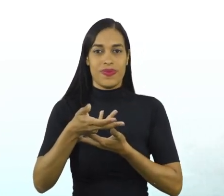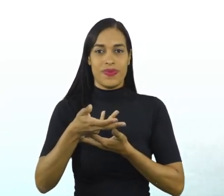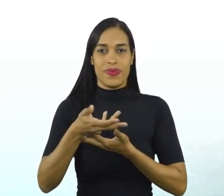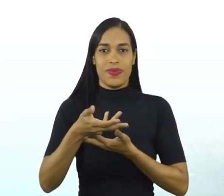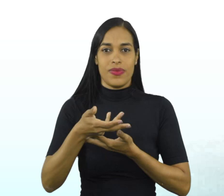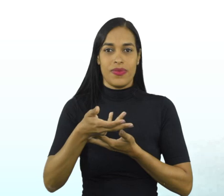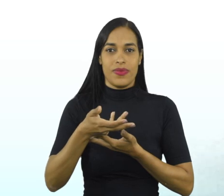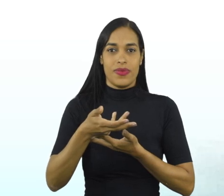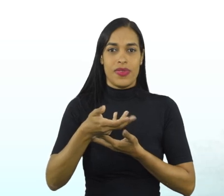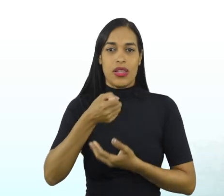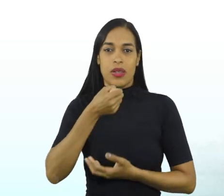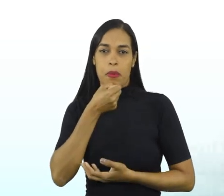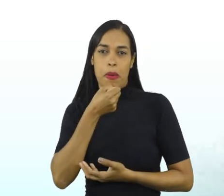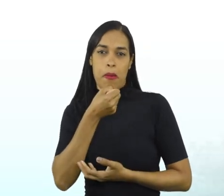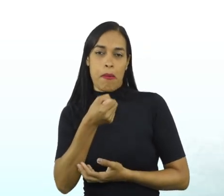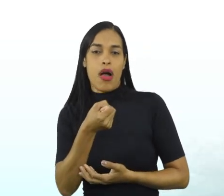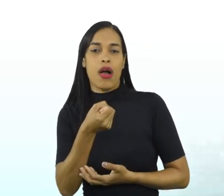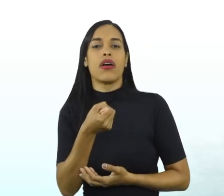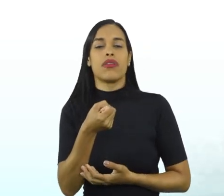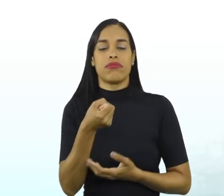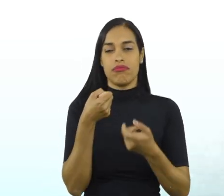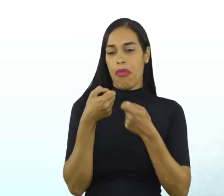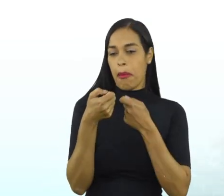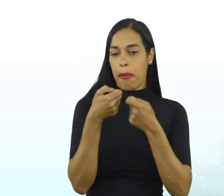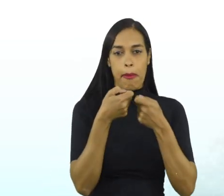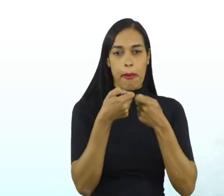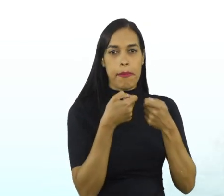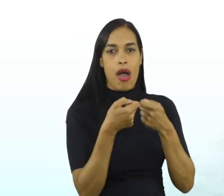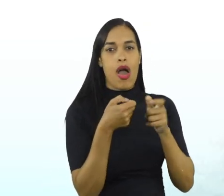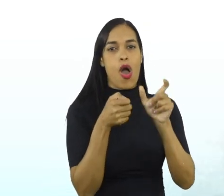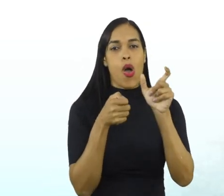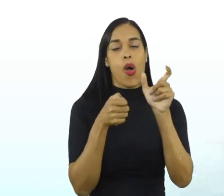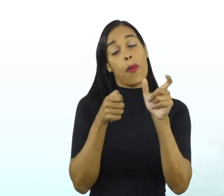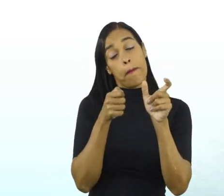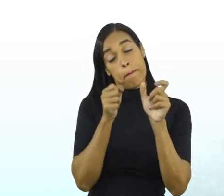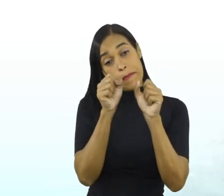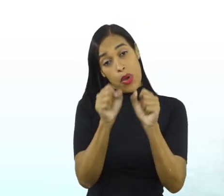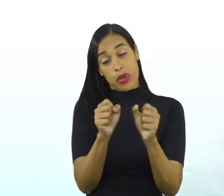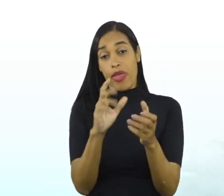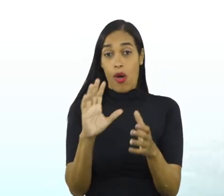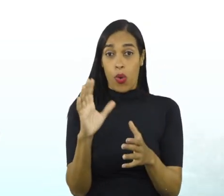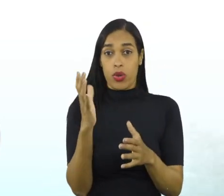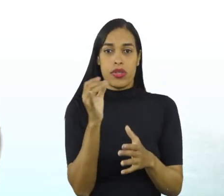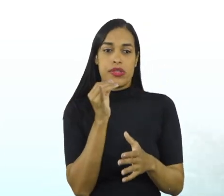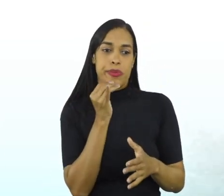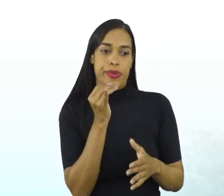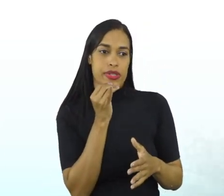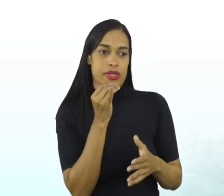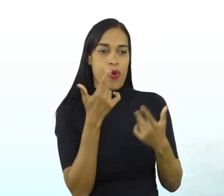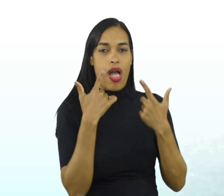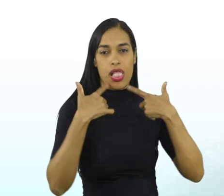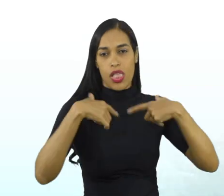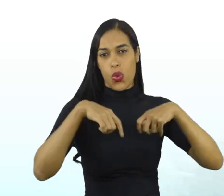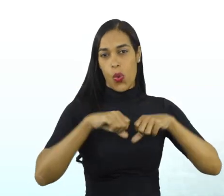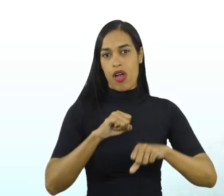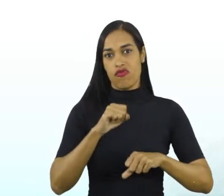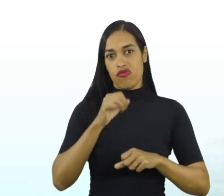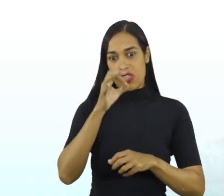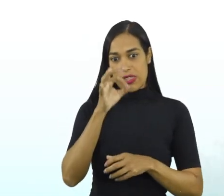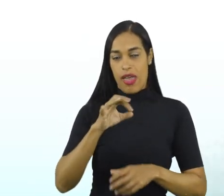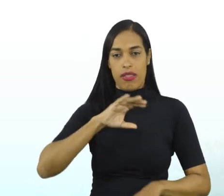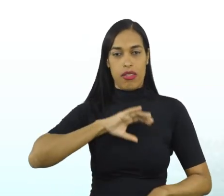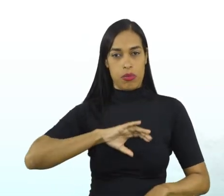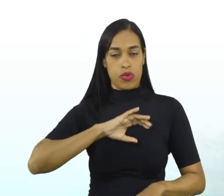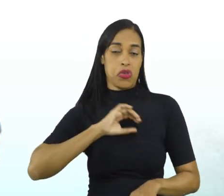o locutário, essa interação pode acontecer de maneira formal ou informal. Então,